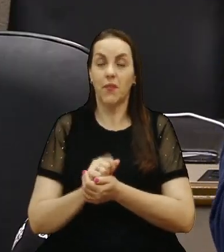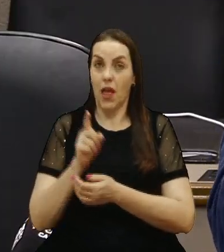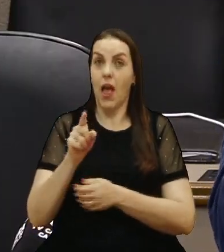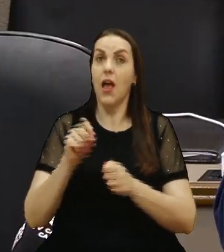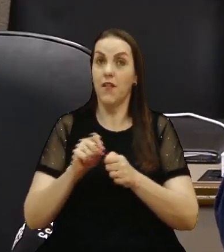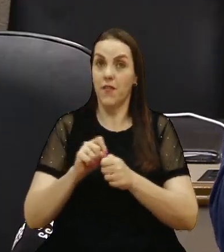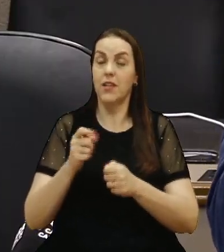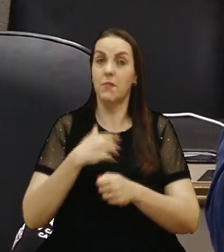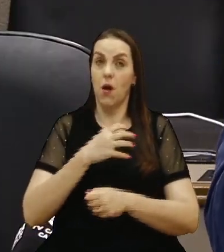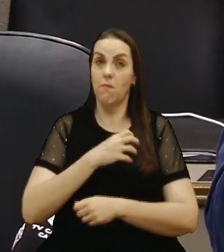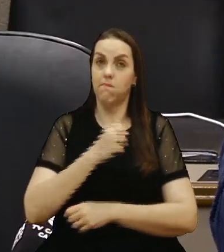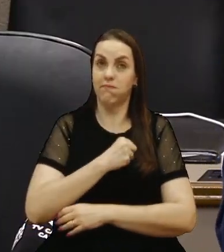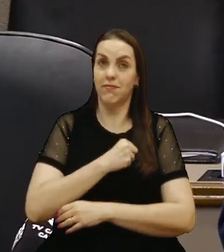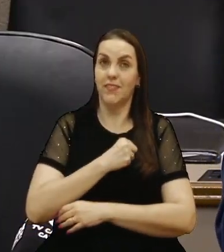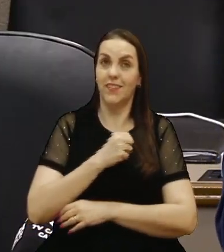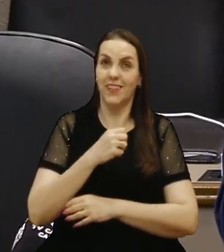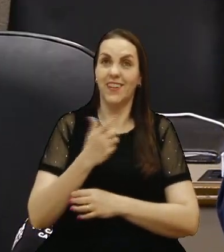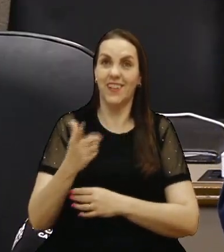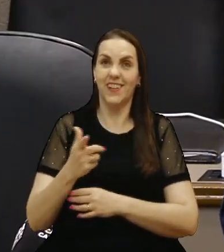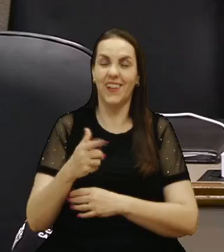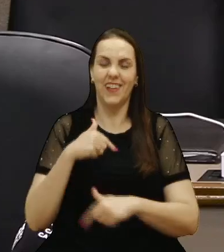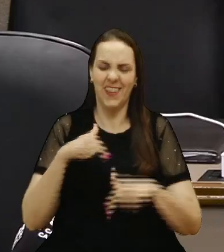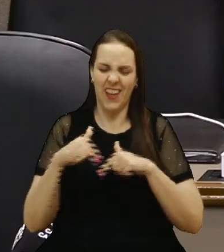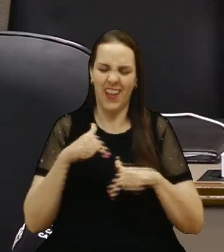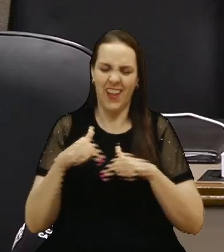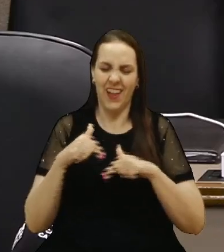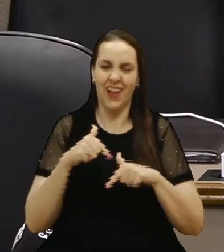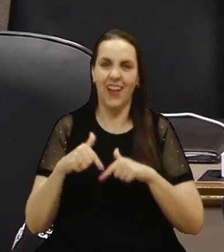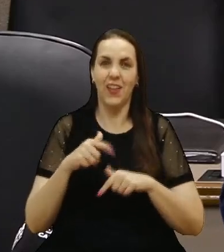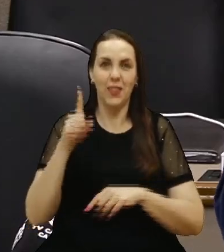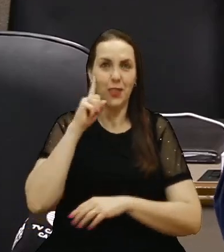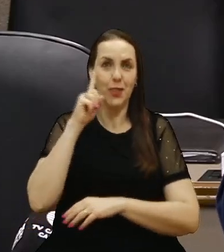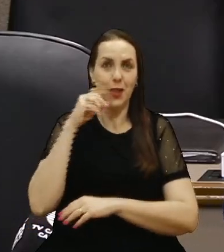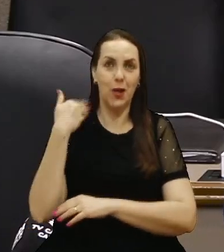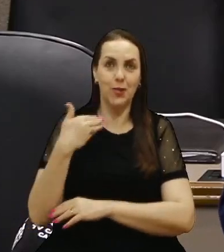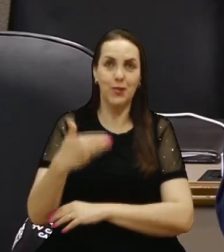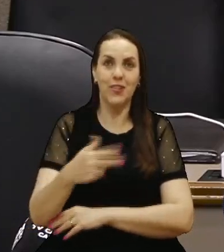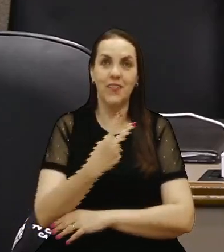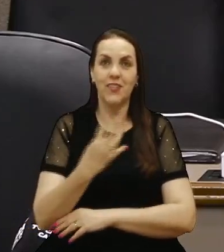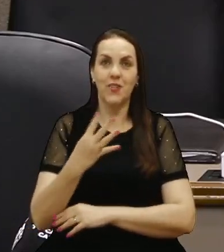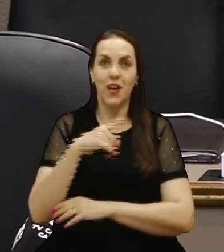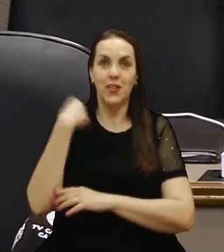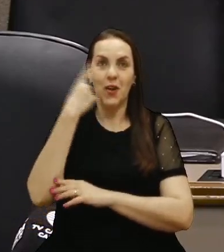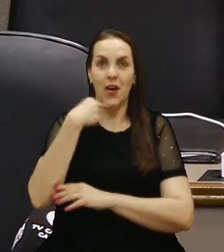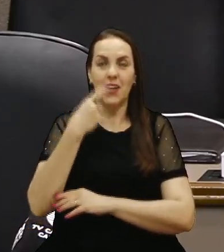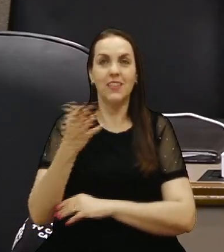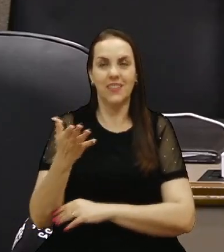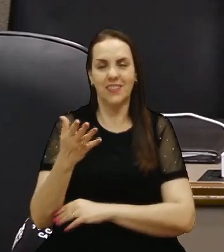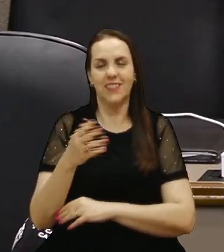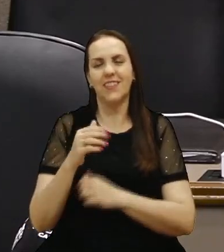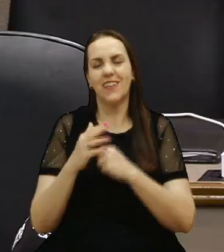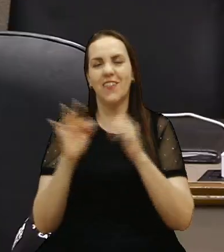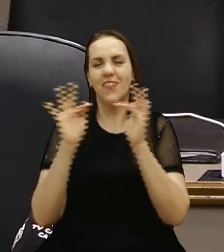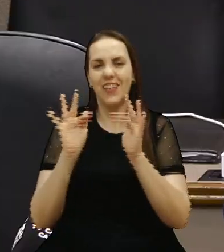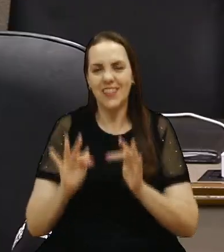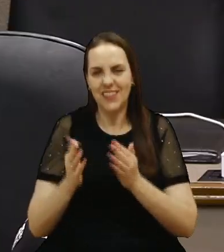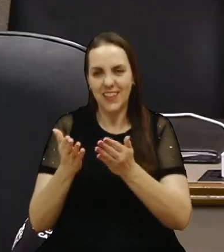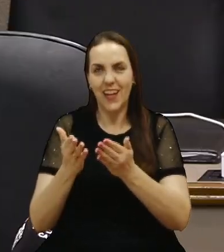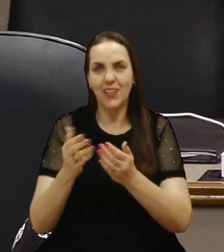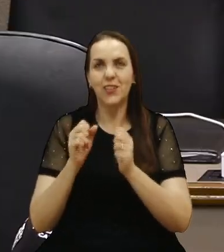né? Que me bota a trabalhar todos os dias, praticamente 24 horas por dia. Vanessinha, felicidade, tu és